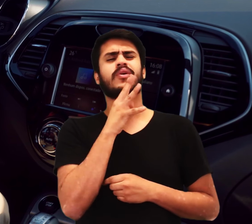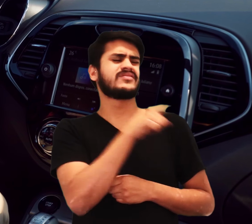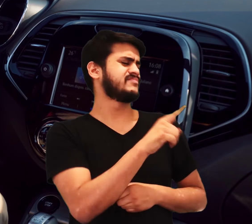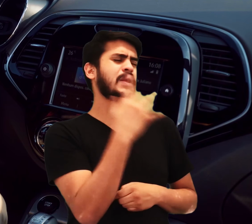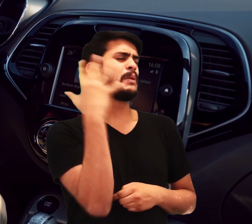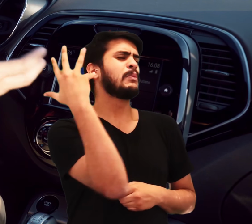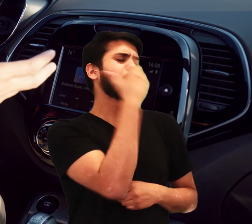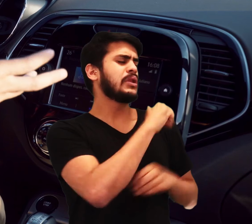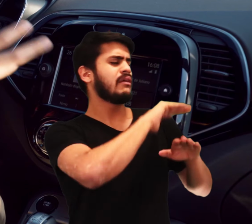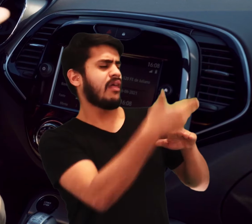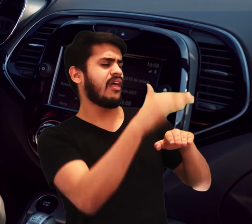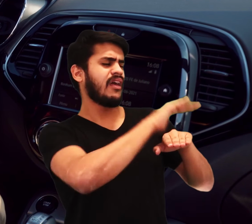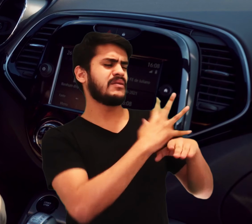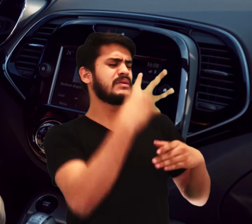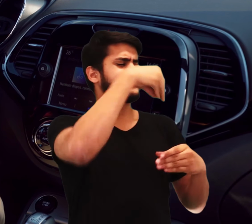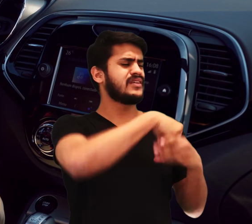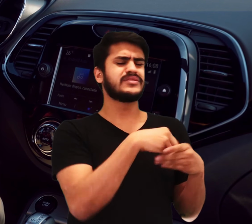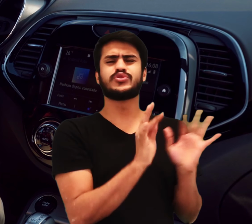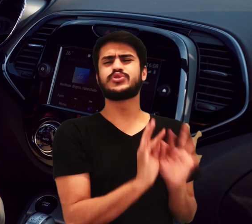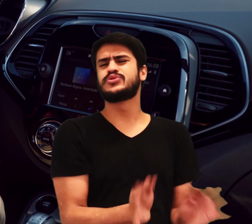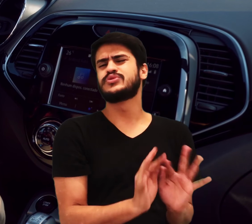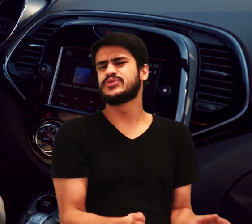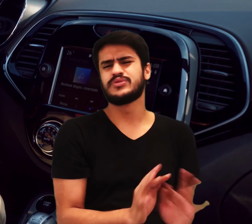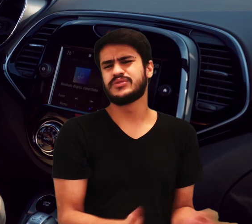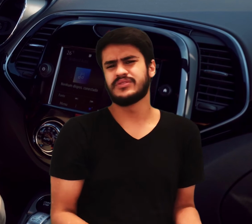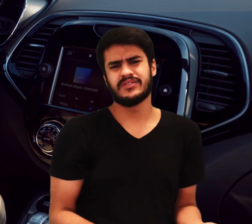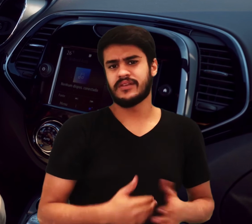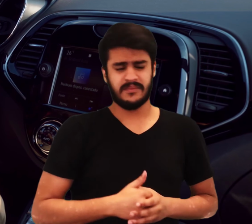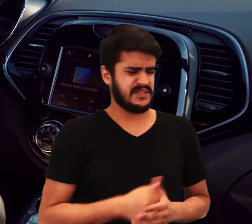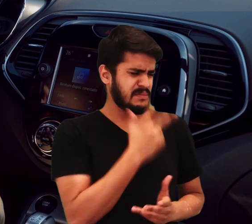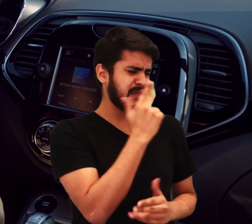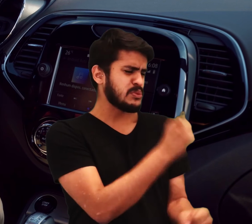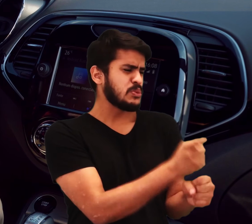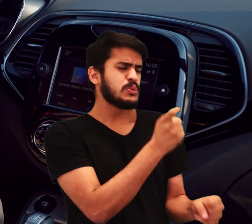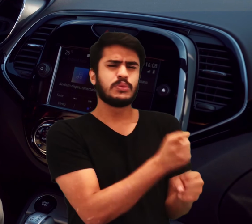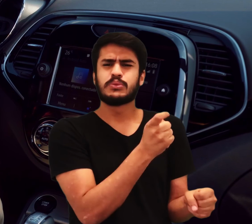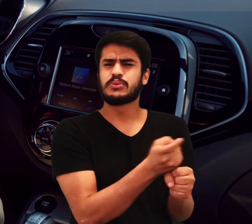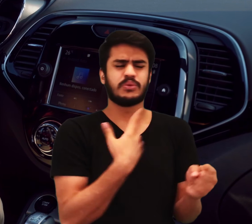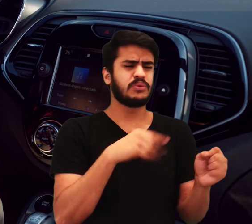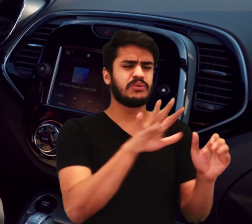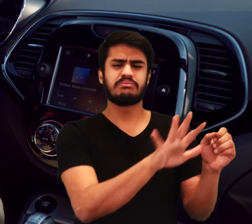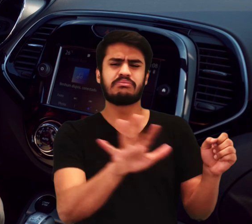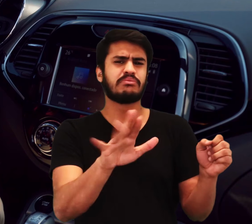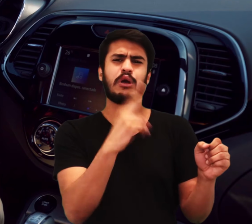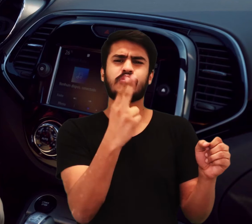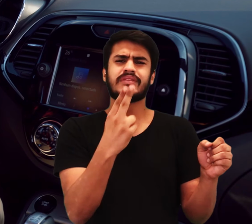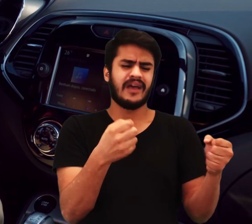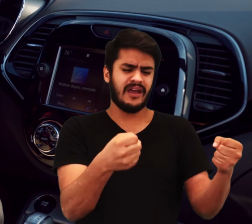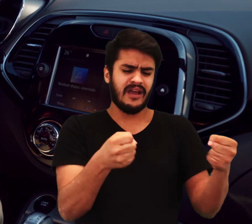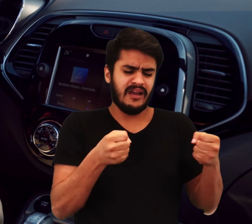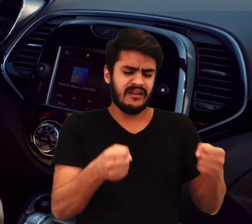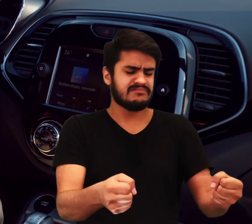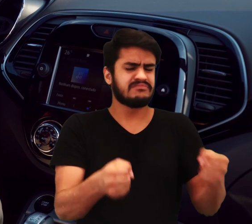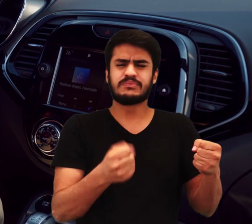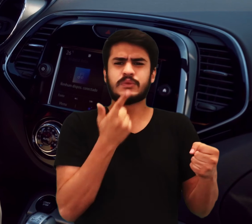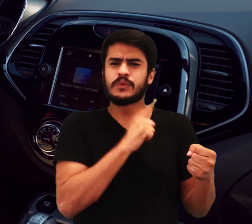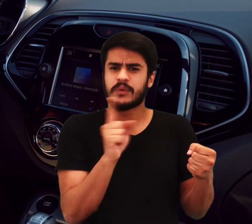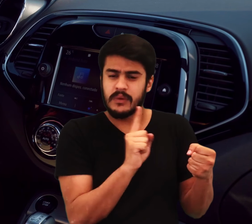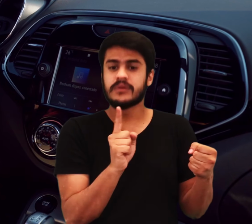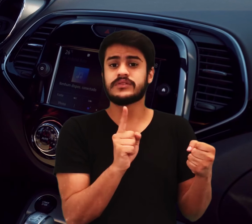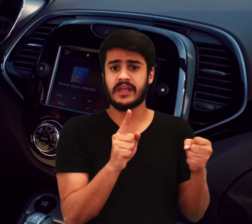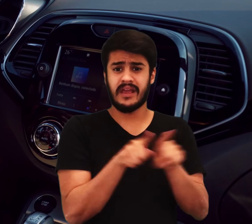fama de ser bonito por fora e meio pobre por dentro, né? Com os materiais todos muito duros, ao toque, sem ajuste de profundidade, uma coluna de